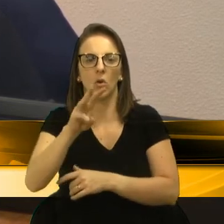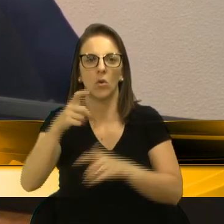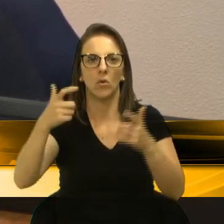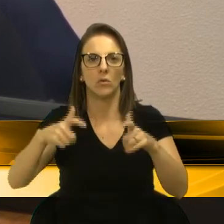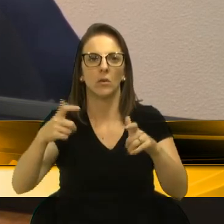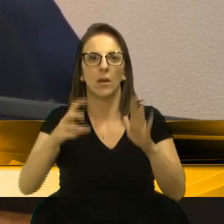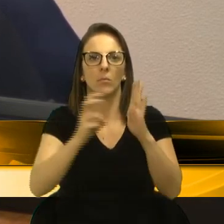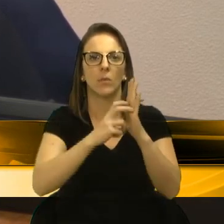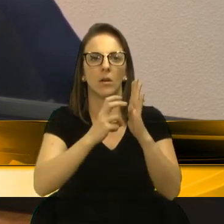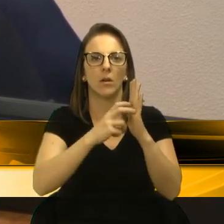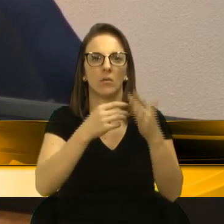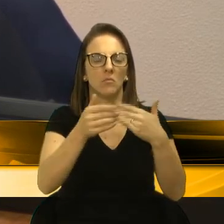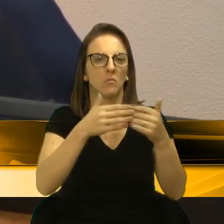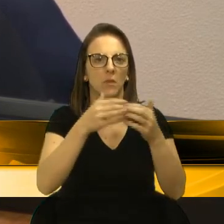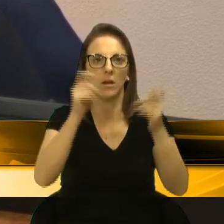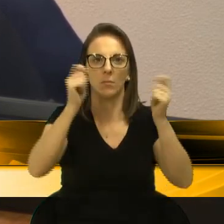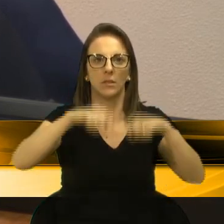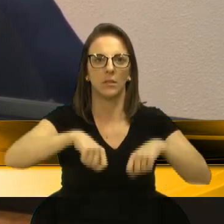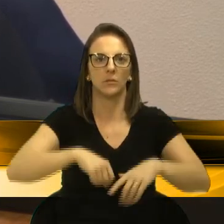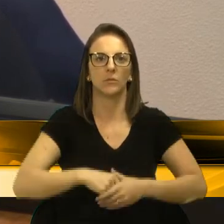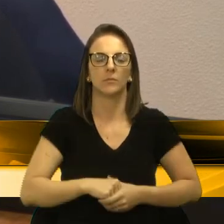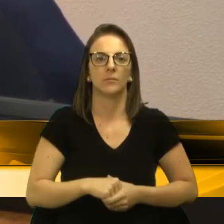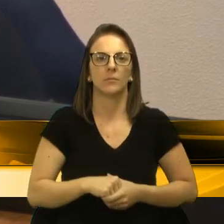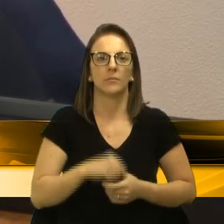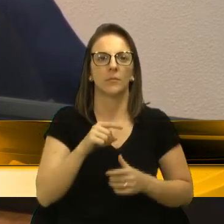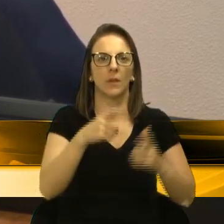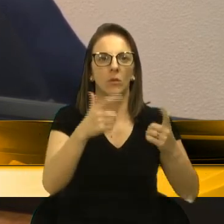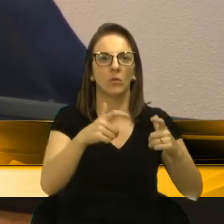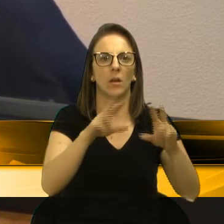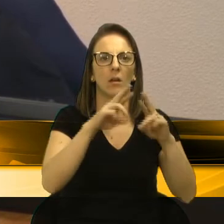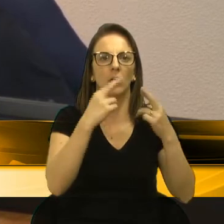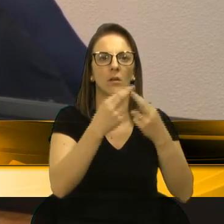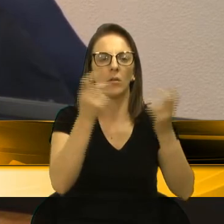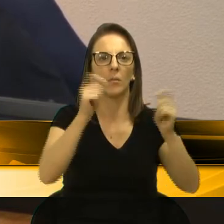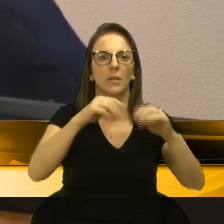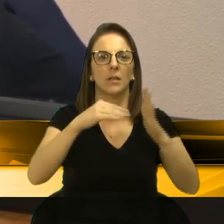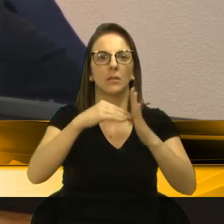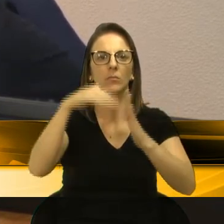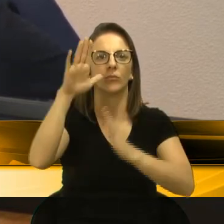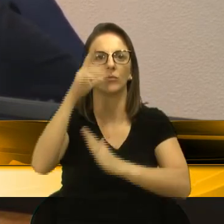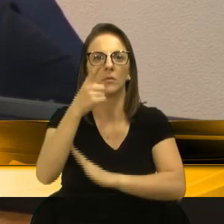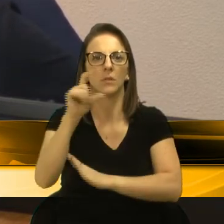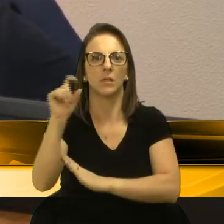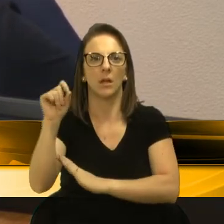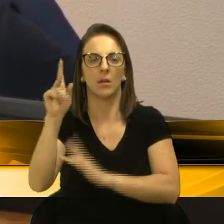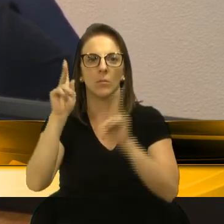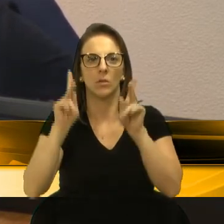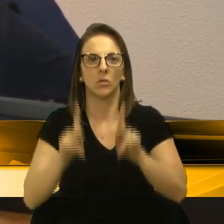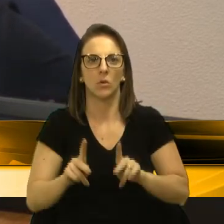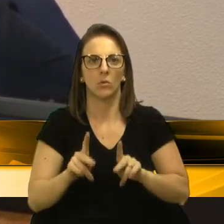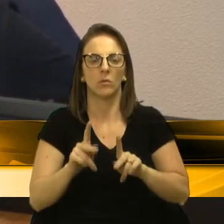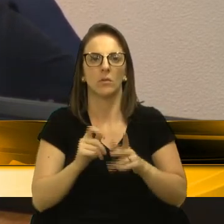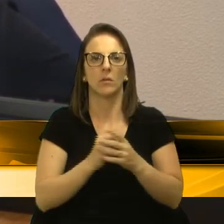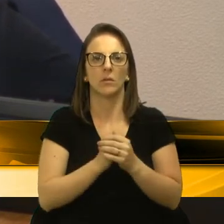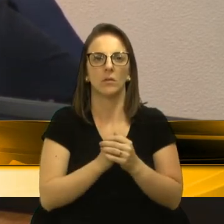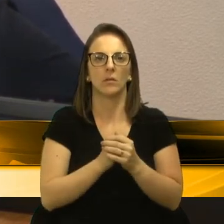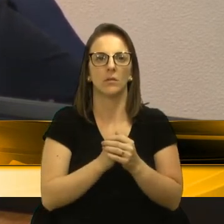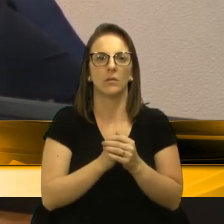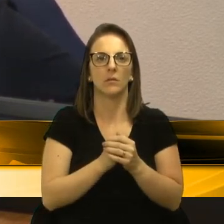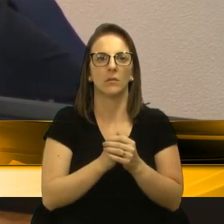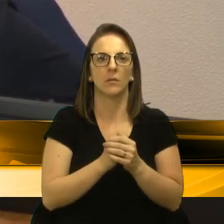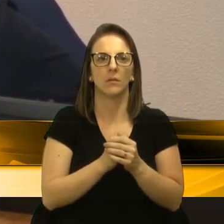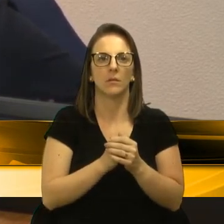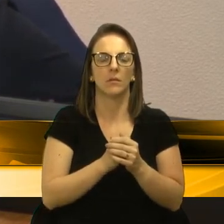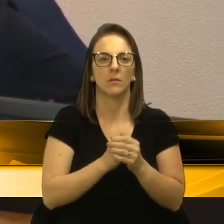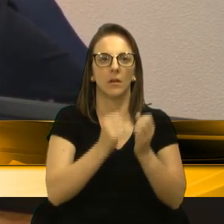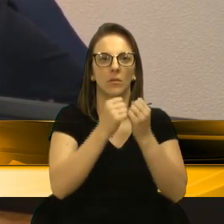qualquer capacidade de lotação. 2. Locais de reunião com capacidade para mais de 100 pessoas destinados a abrigar eventos geradores de público tais como a.